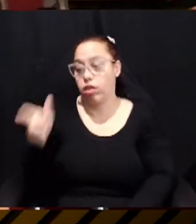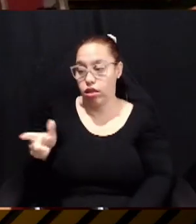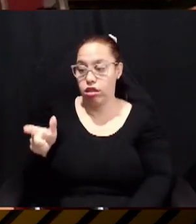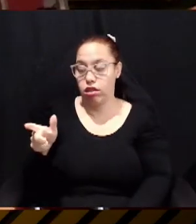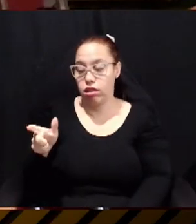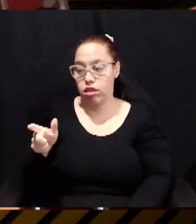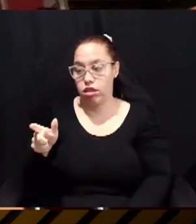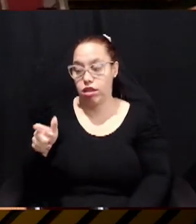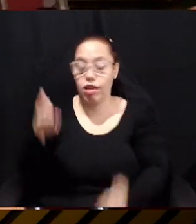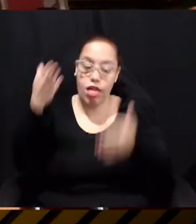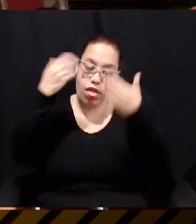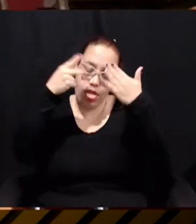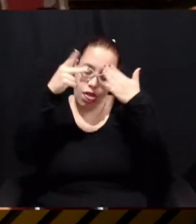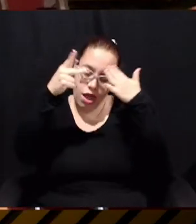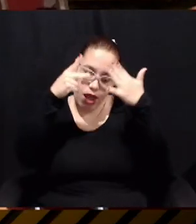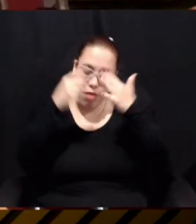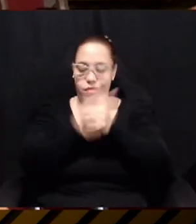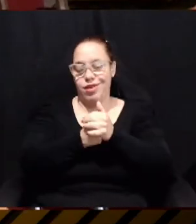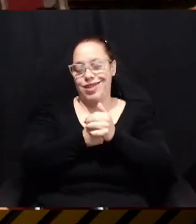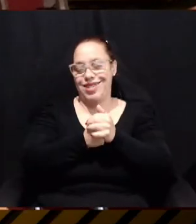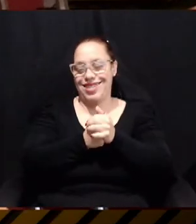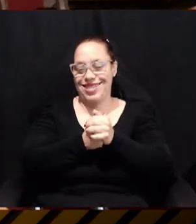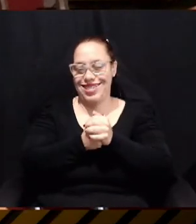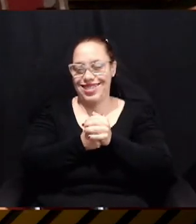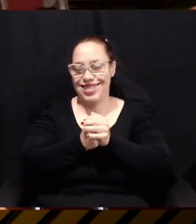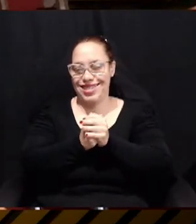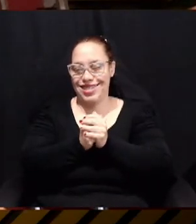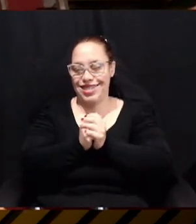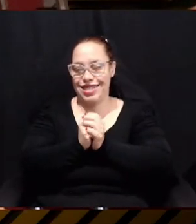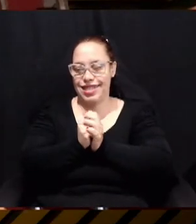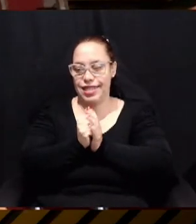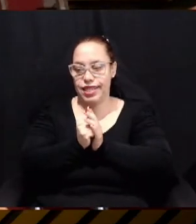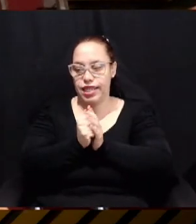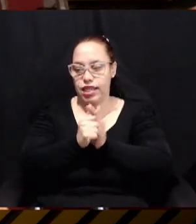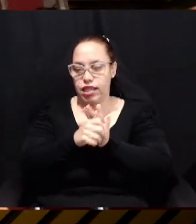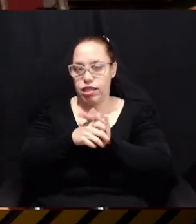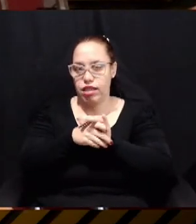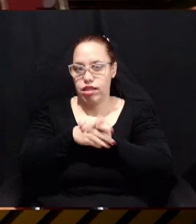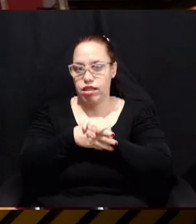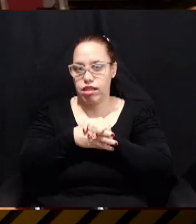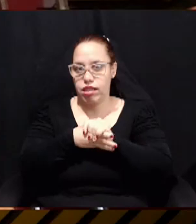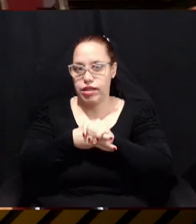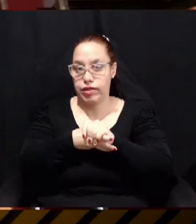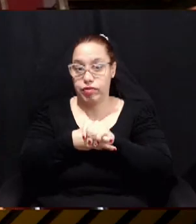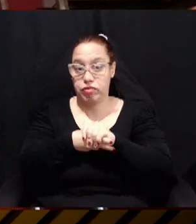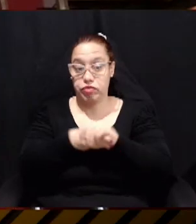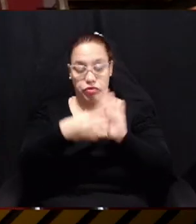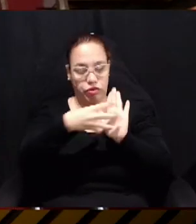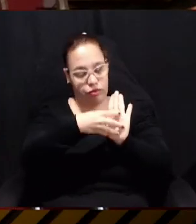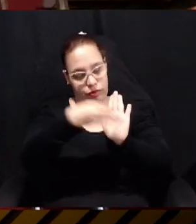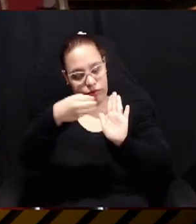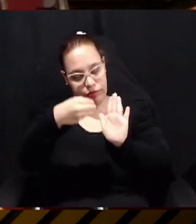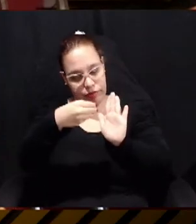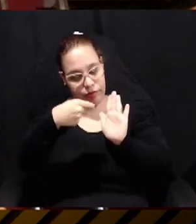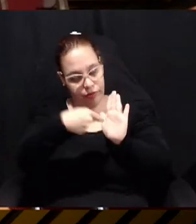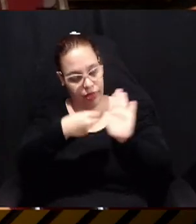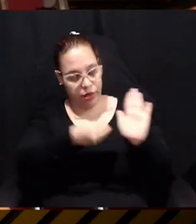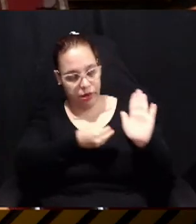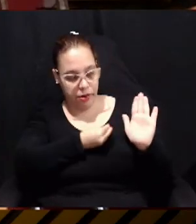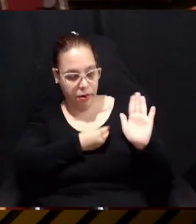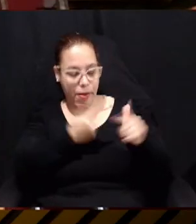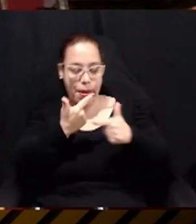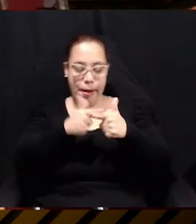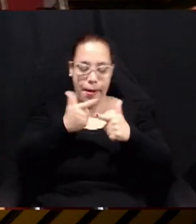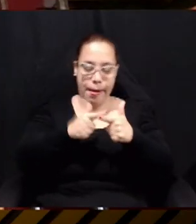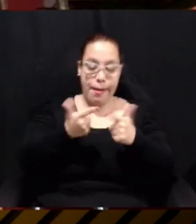né? Ela faz para ser uma forma que ela reflete sobre a vida dela, sobre os problemas e, de certa